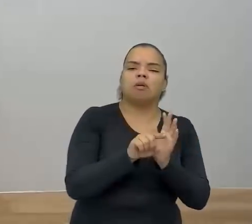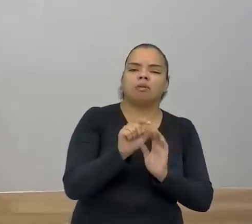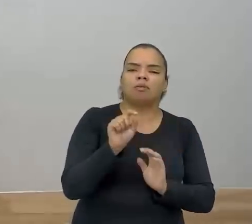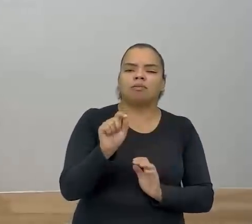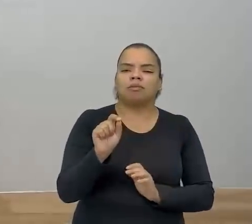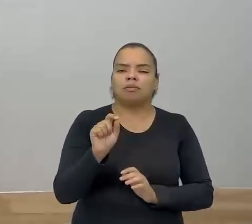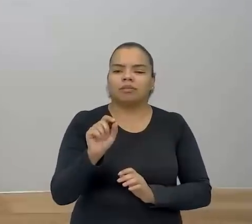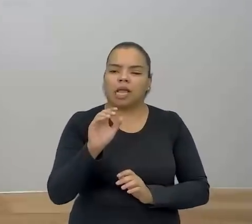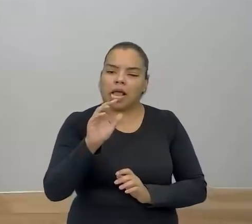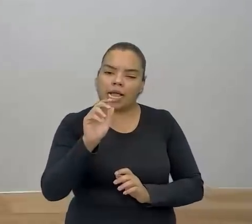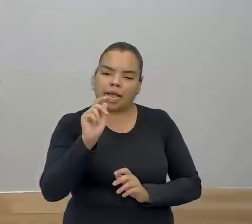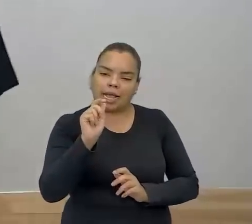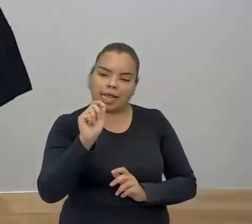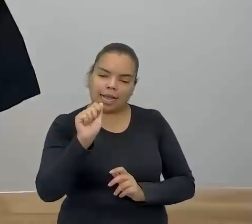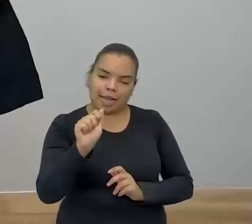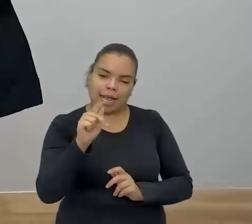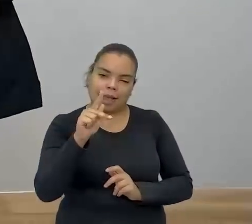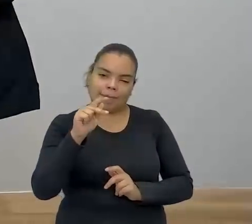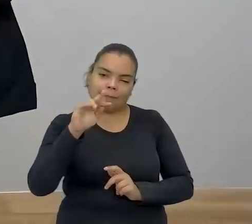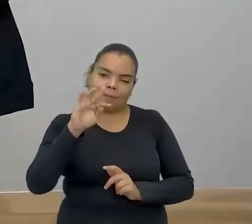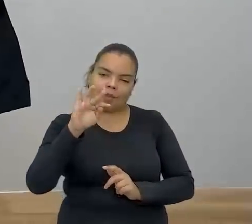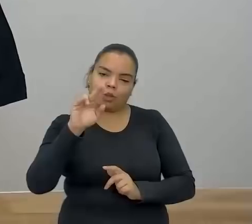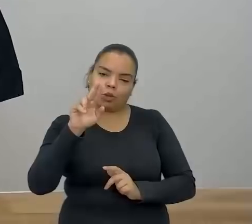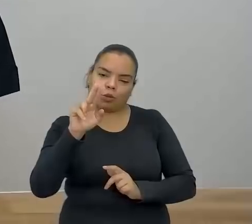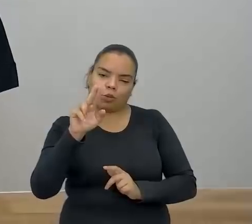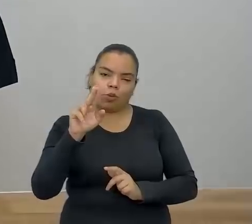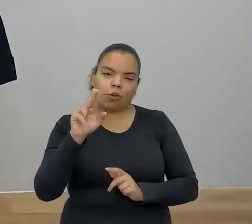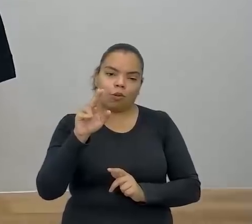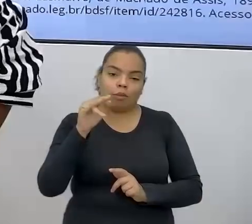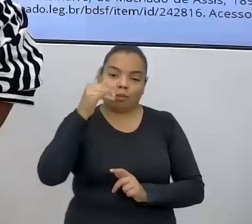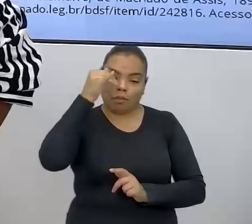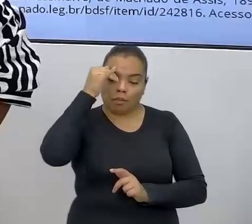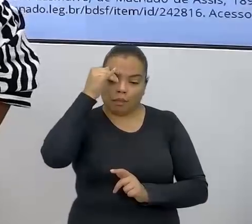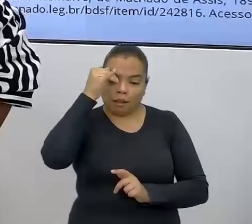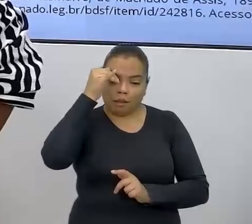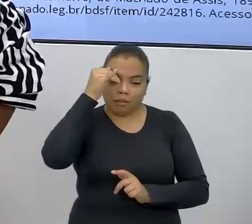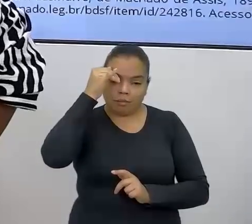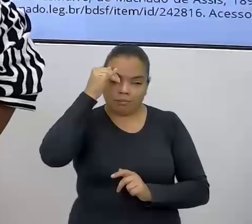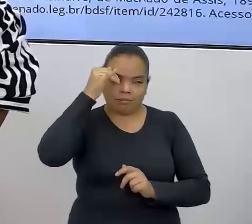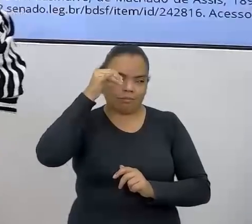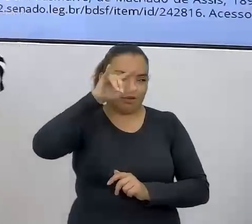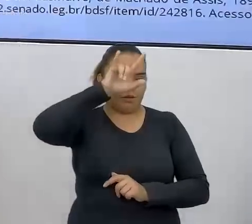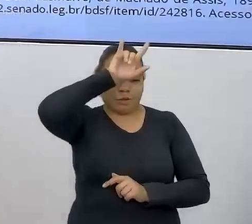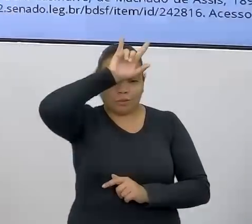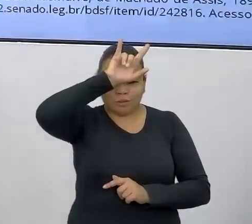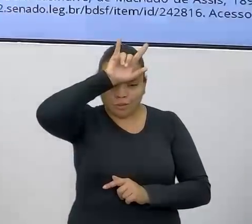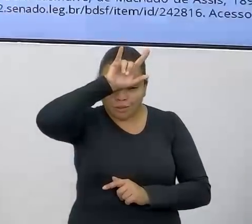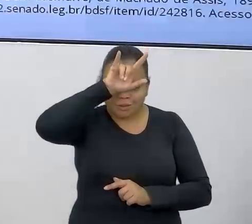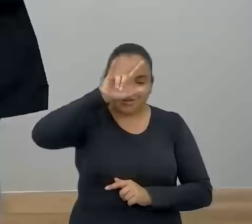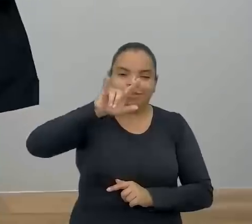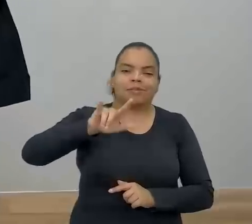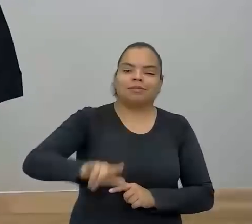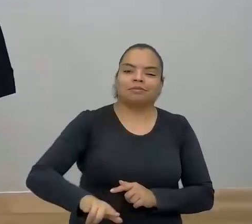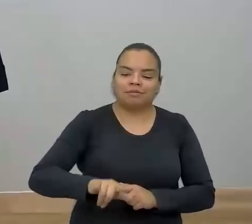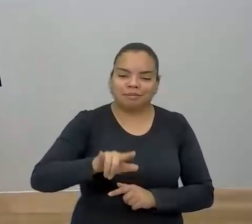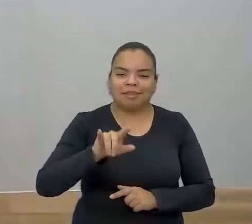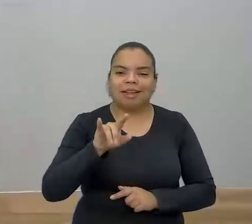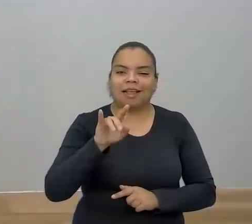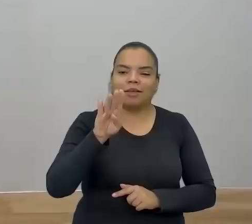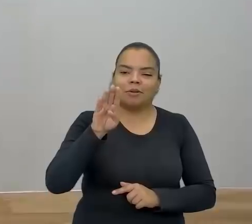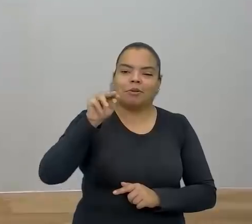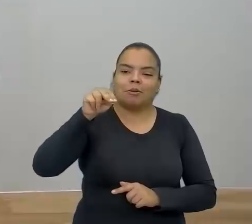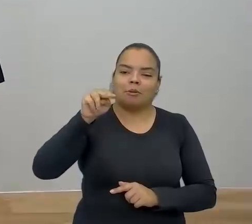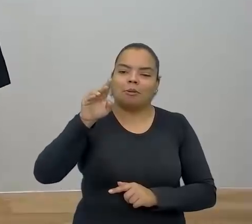traiu Bentinho? Foi traição ou não? Aí